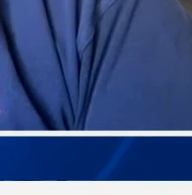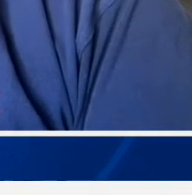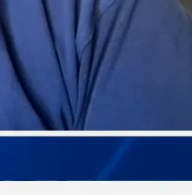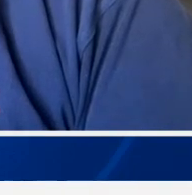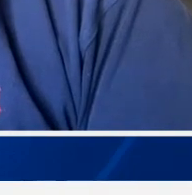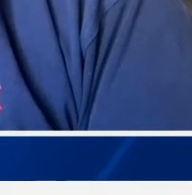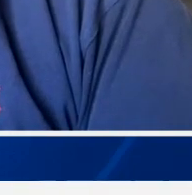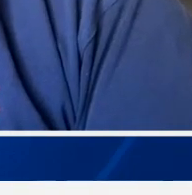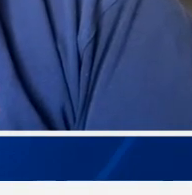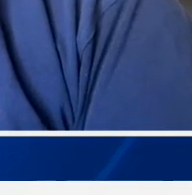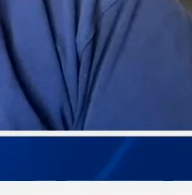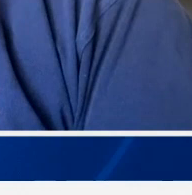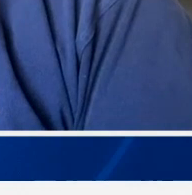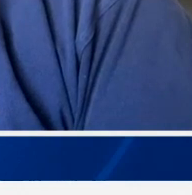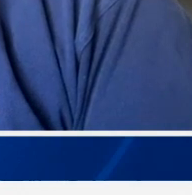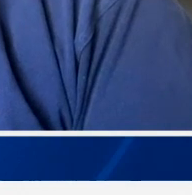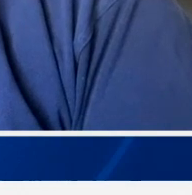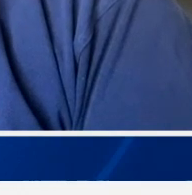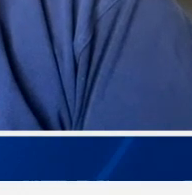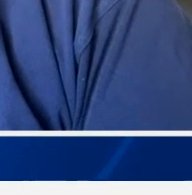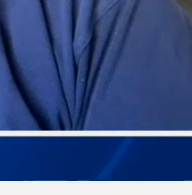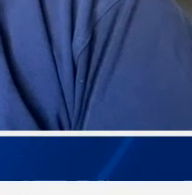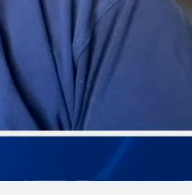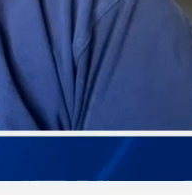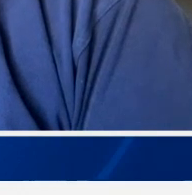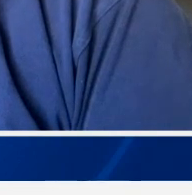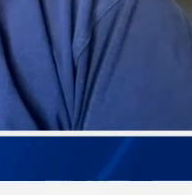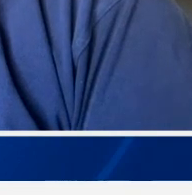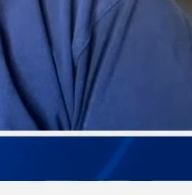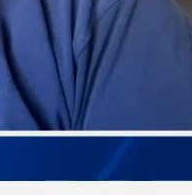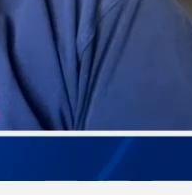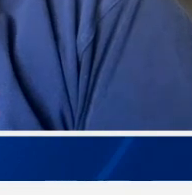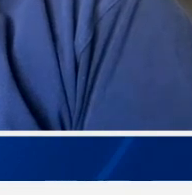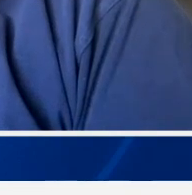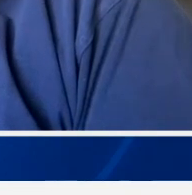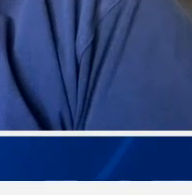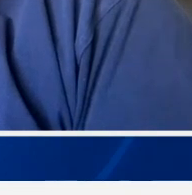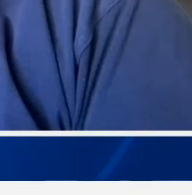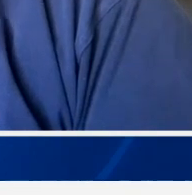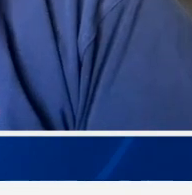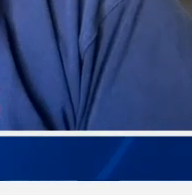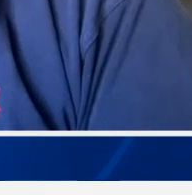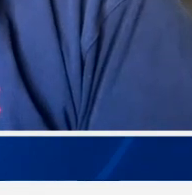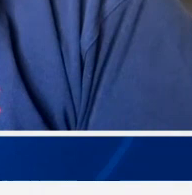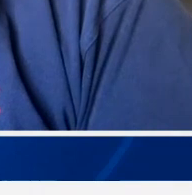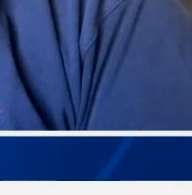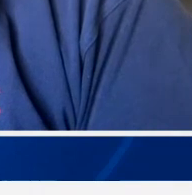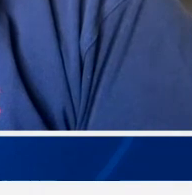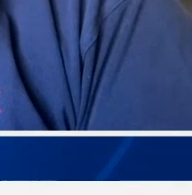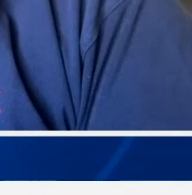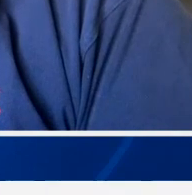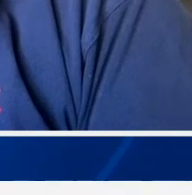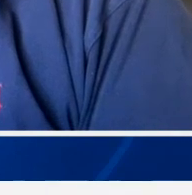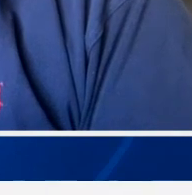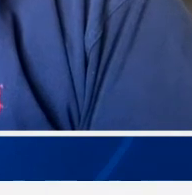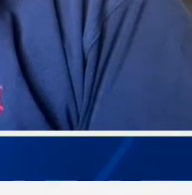tarde. Sempre um prazer, uma alegria falar com você, com os ouvintes da Jovem Pan, a quem eu convido a seguir o